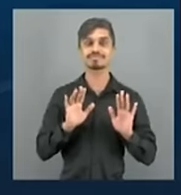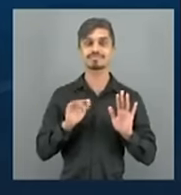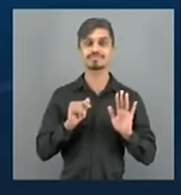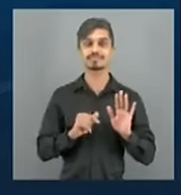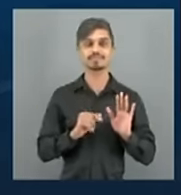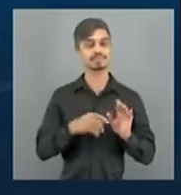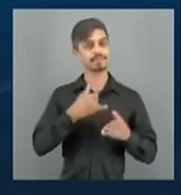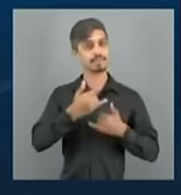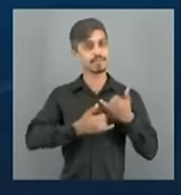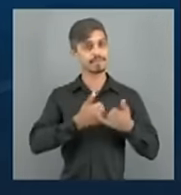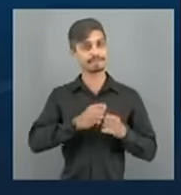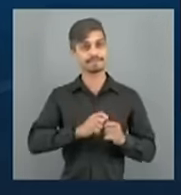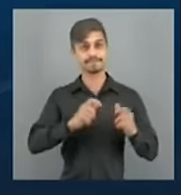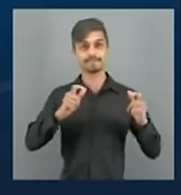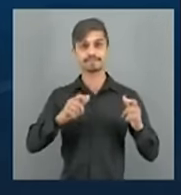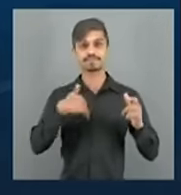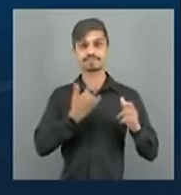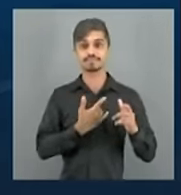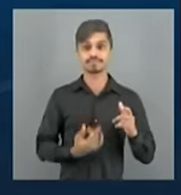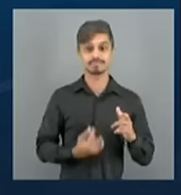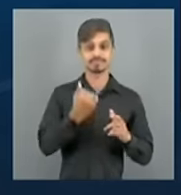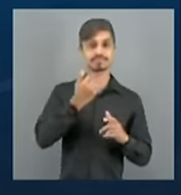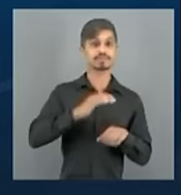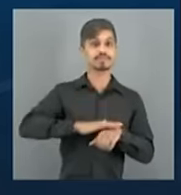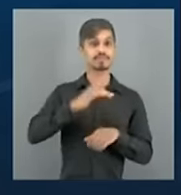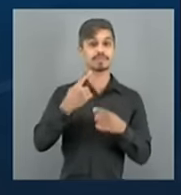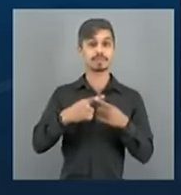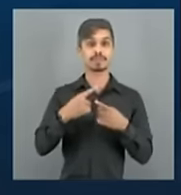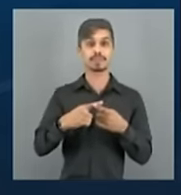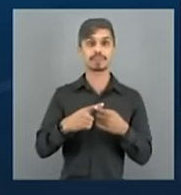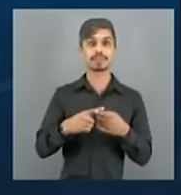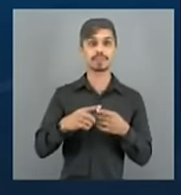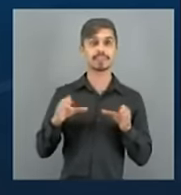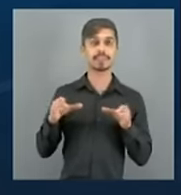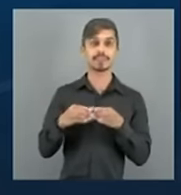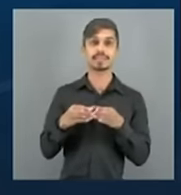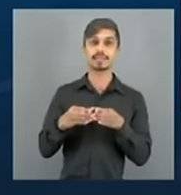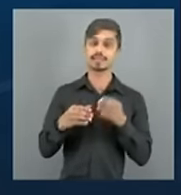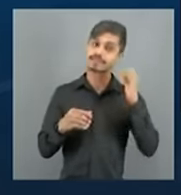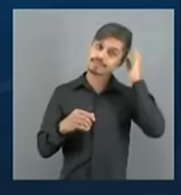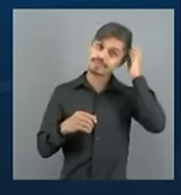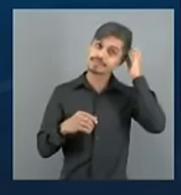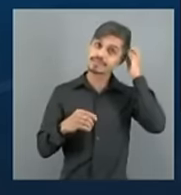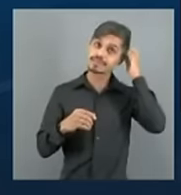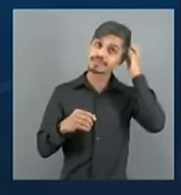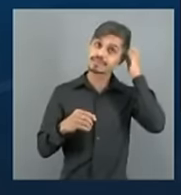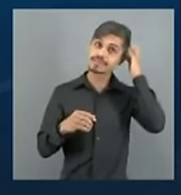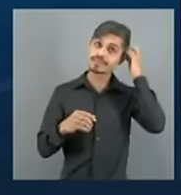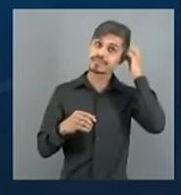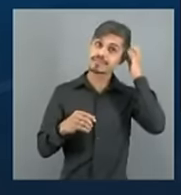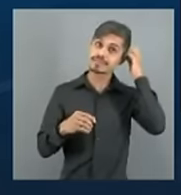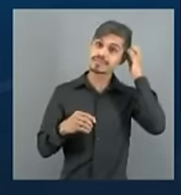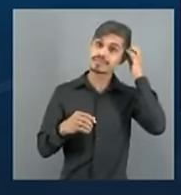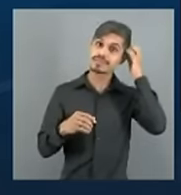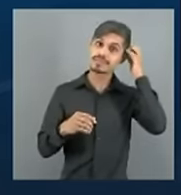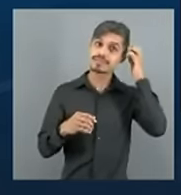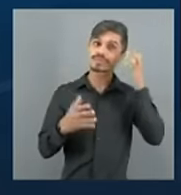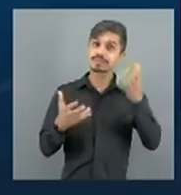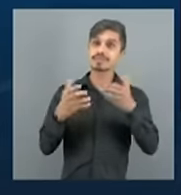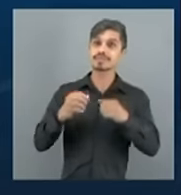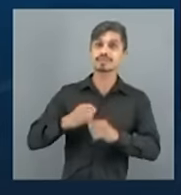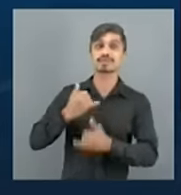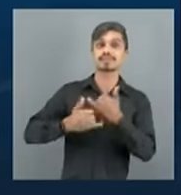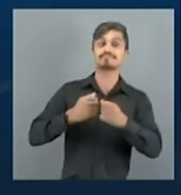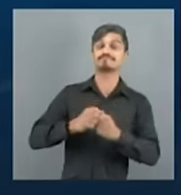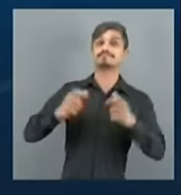os jogos maiores, irmão, é pra gente ganhar mais dinheiro, porque as casas não limitam grandes jogos. Só que